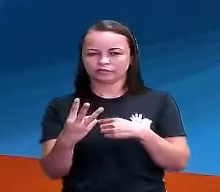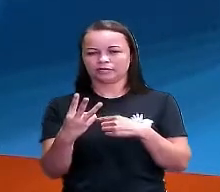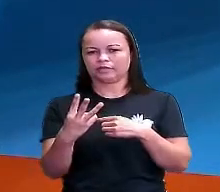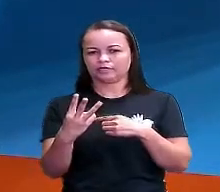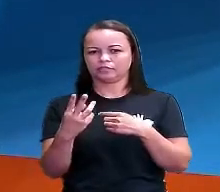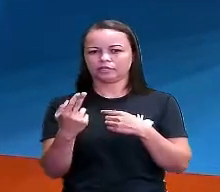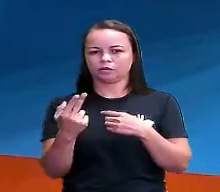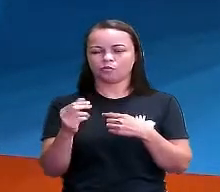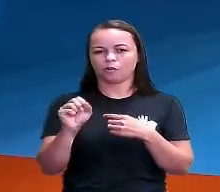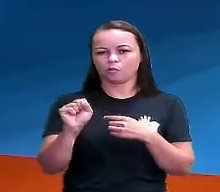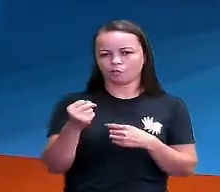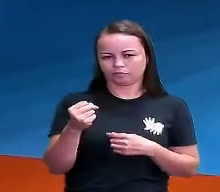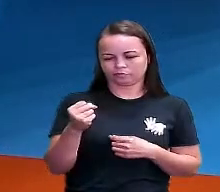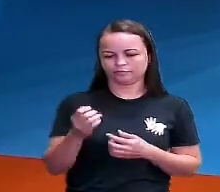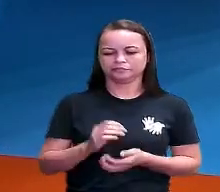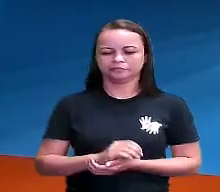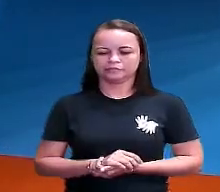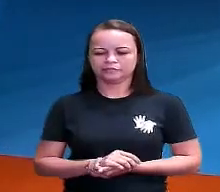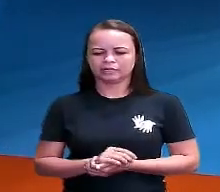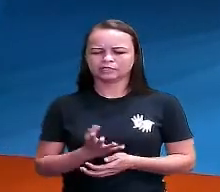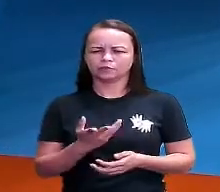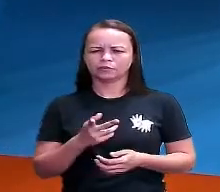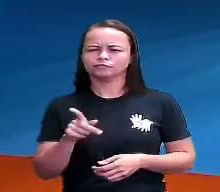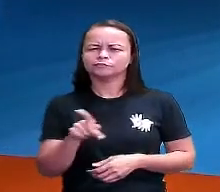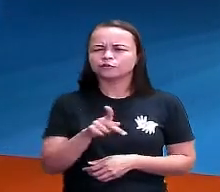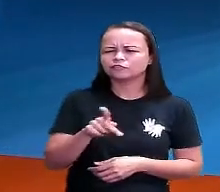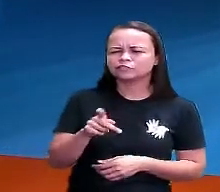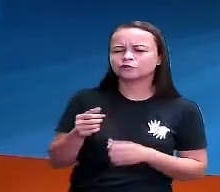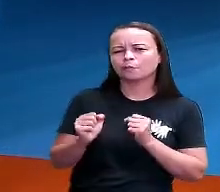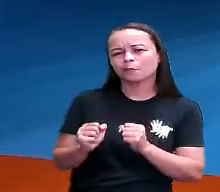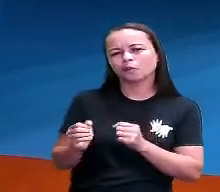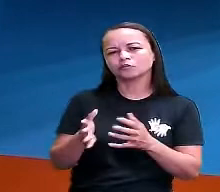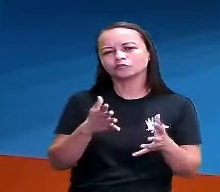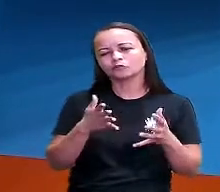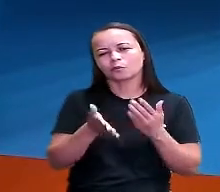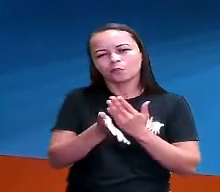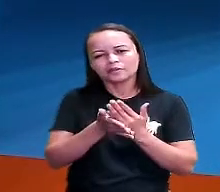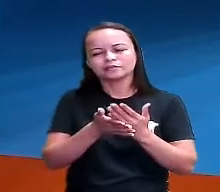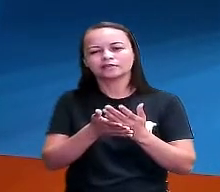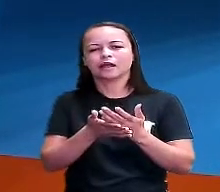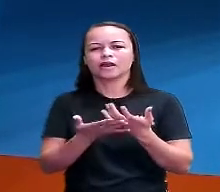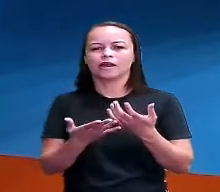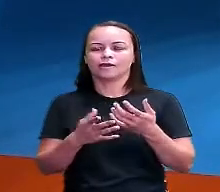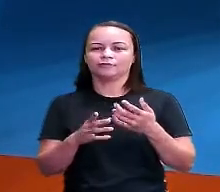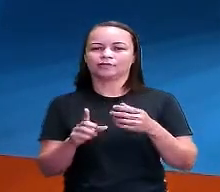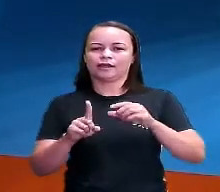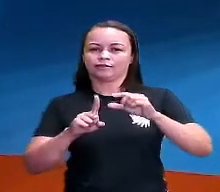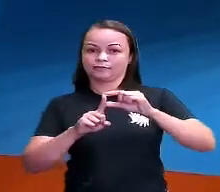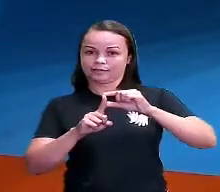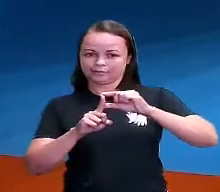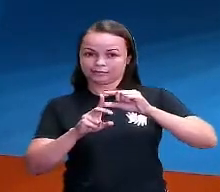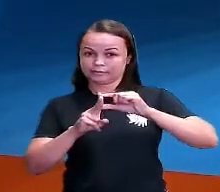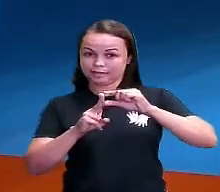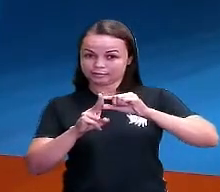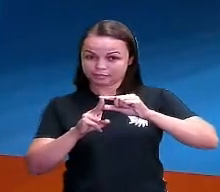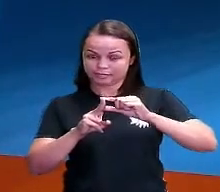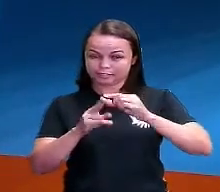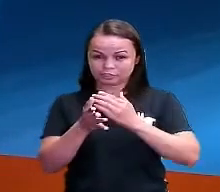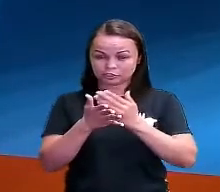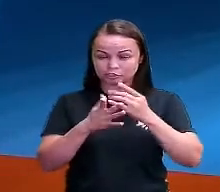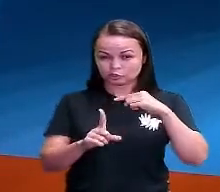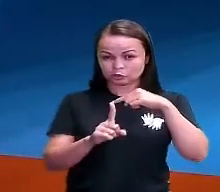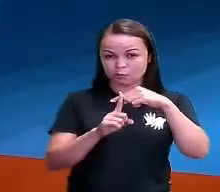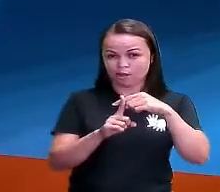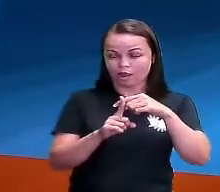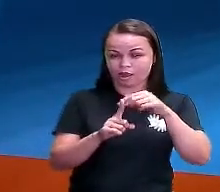deu 8. Professora, posso começar da dezena e somar a unidade? Não, tá? Começo